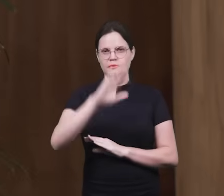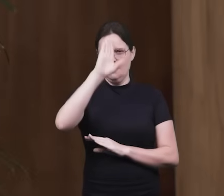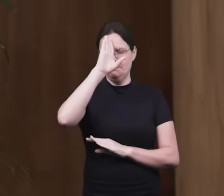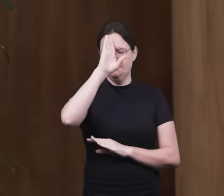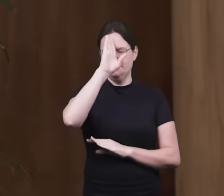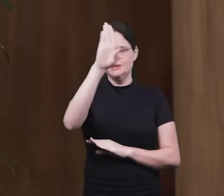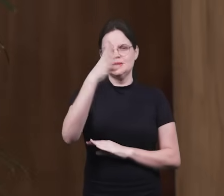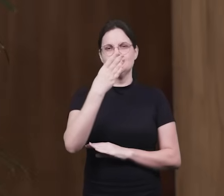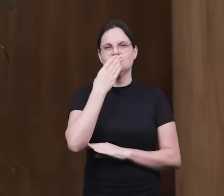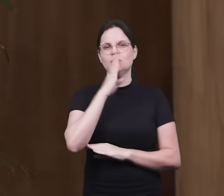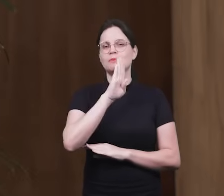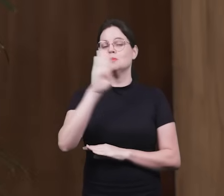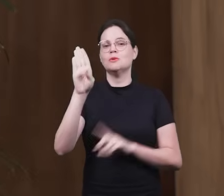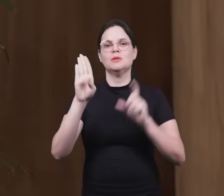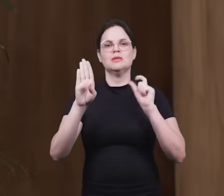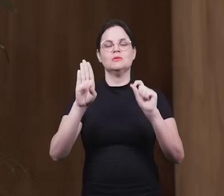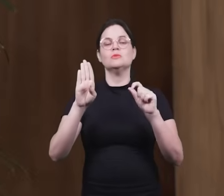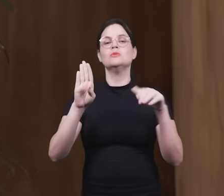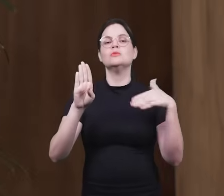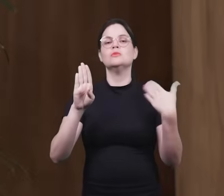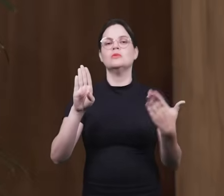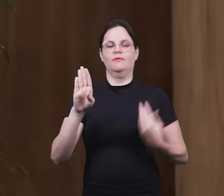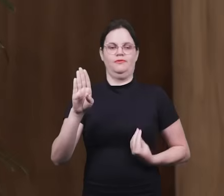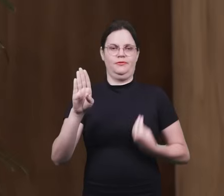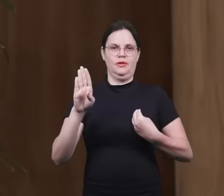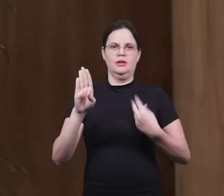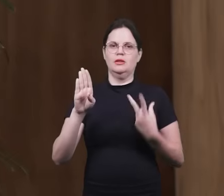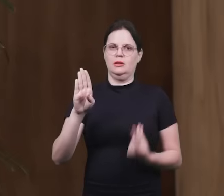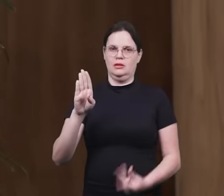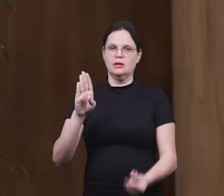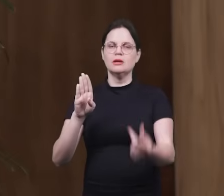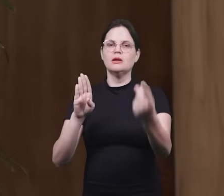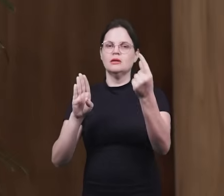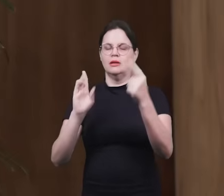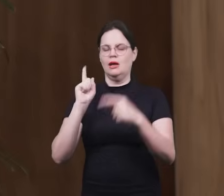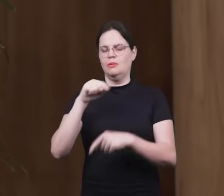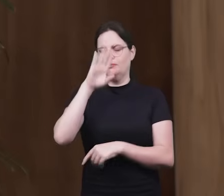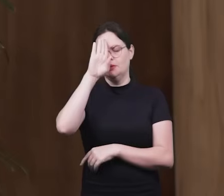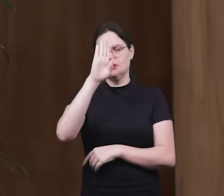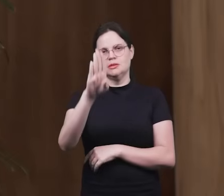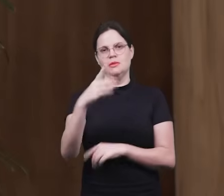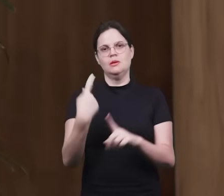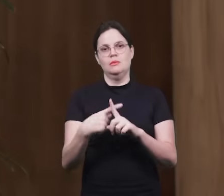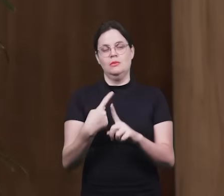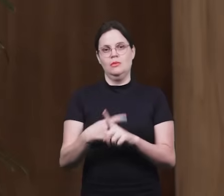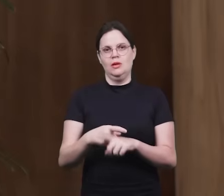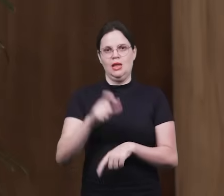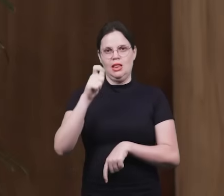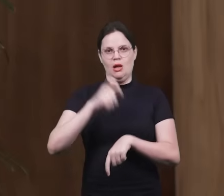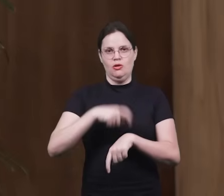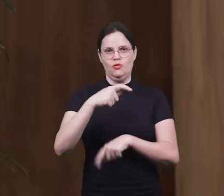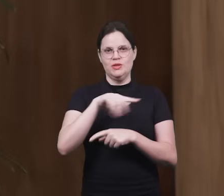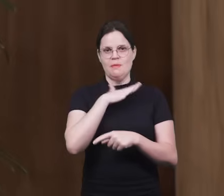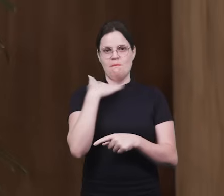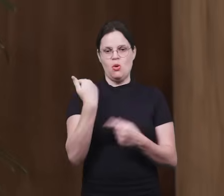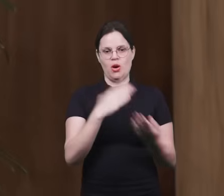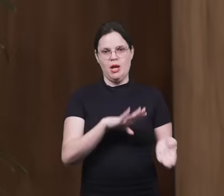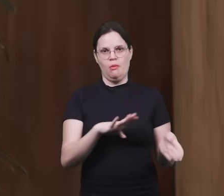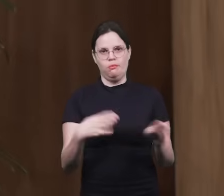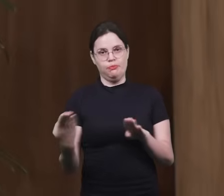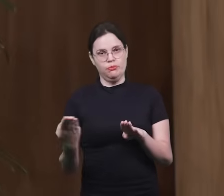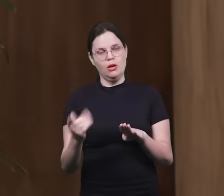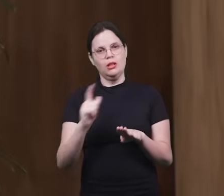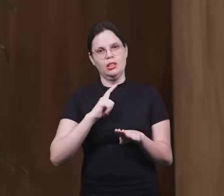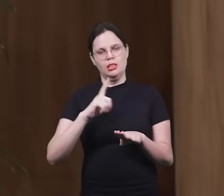podemos dizer, que é a promessa da vida eterna. E o que é a vida eterna? É você, ao findar esta vida aqui,